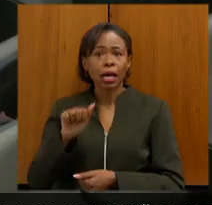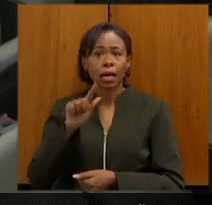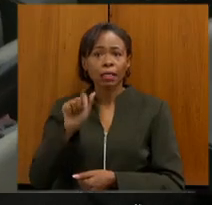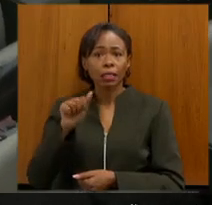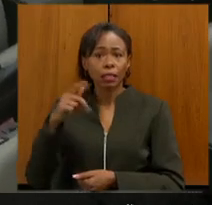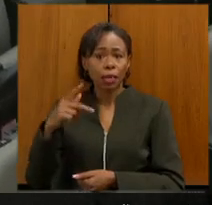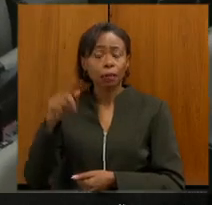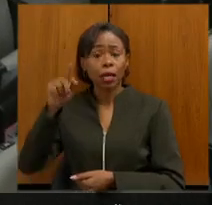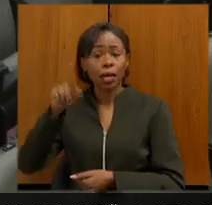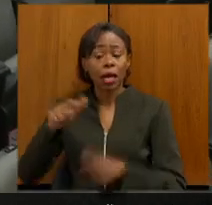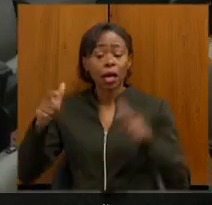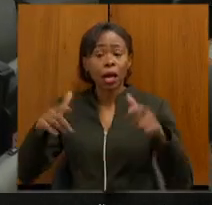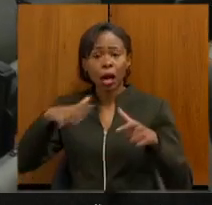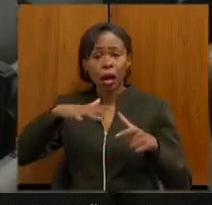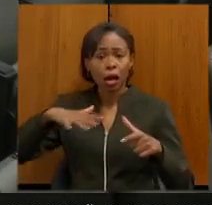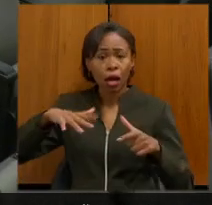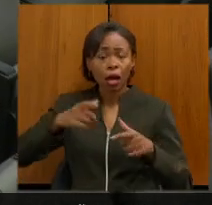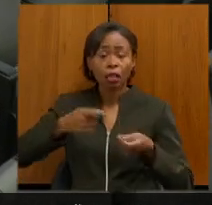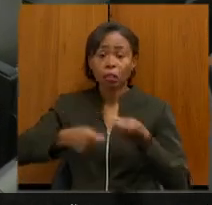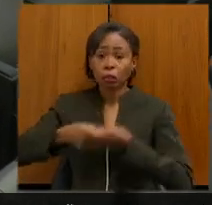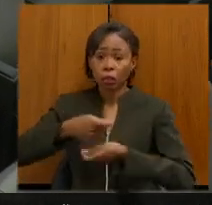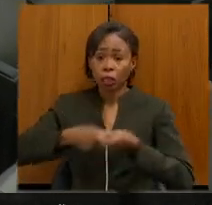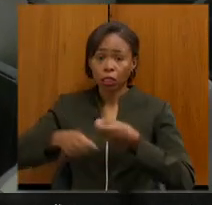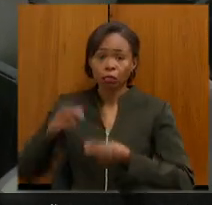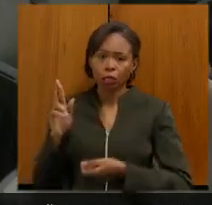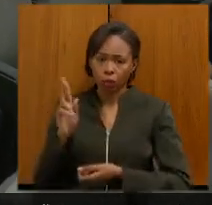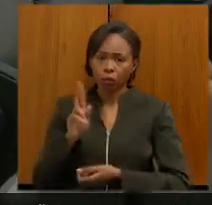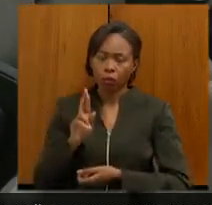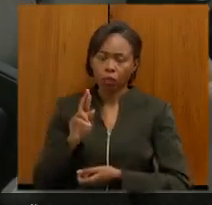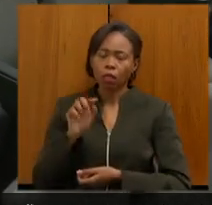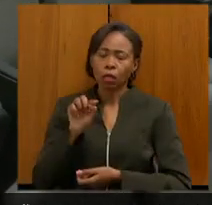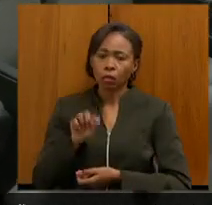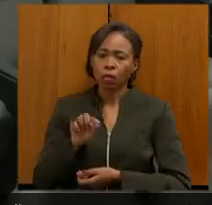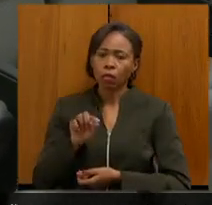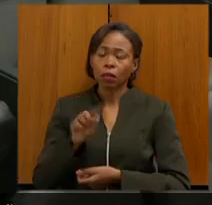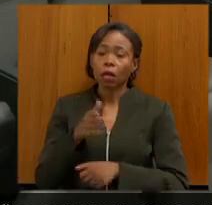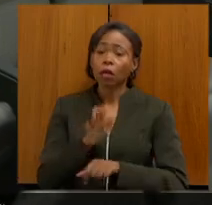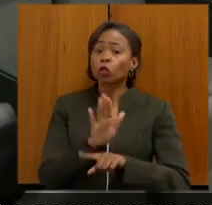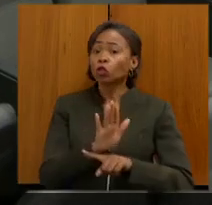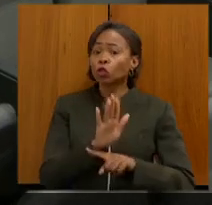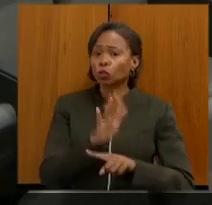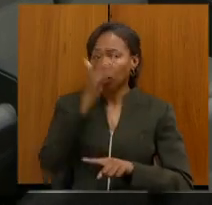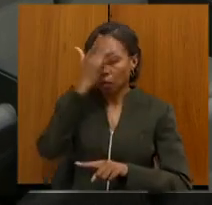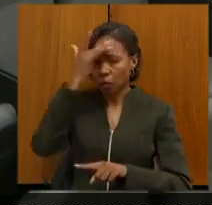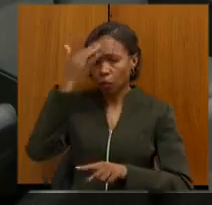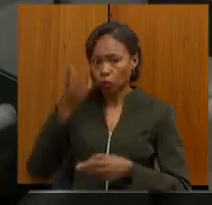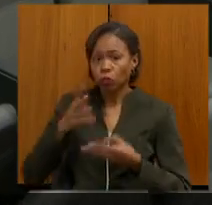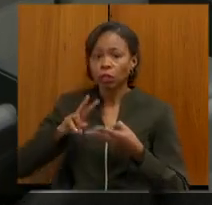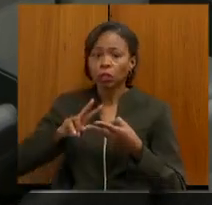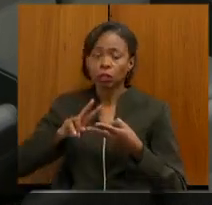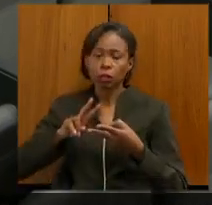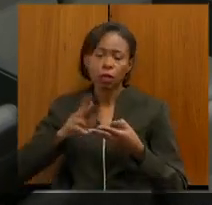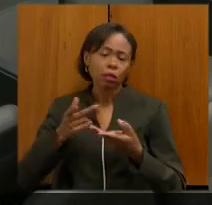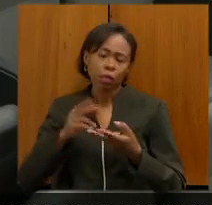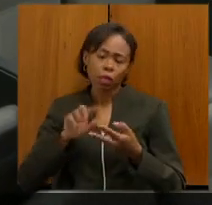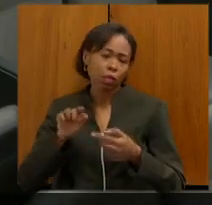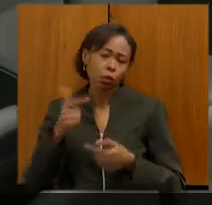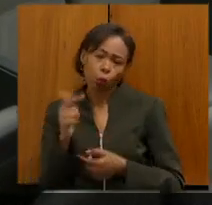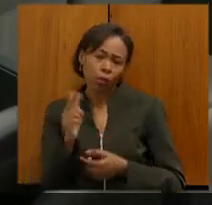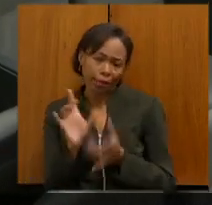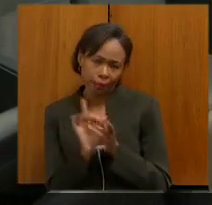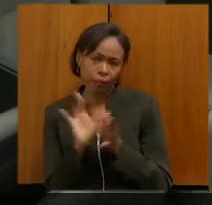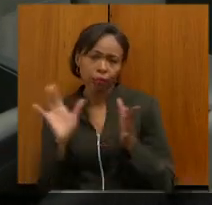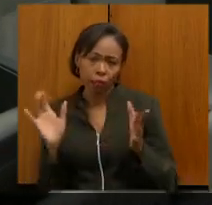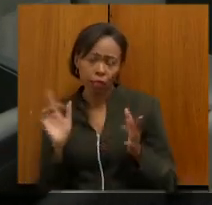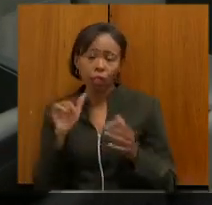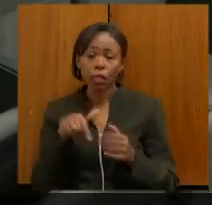e representa a área administrativa e técnica que atende os indivíduos privados de liberdade e adolescentes socioeducativo estão